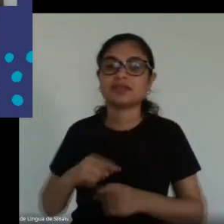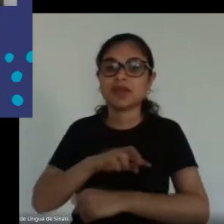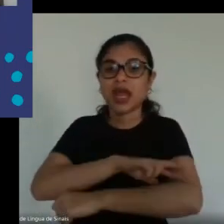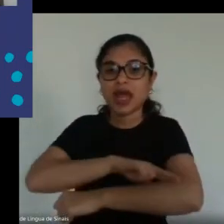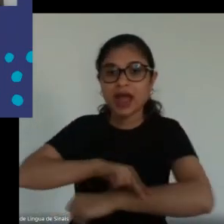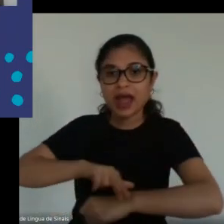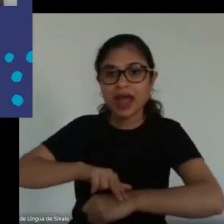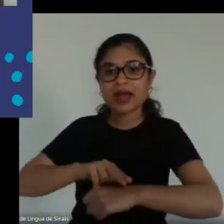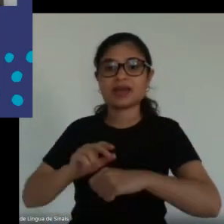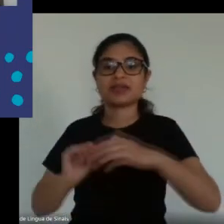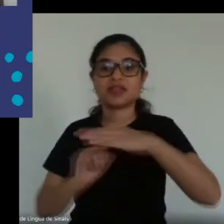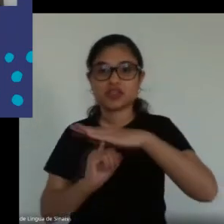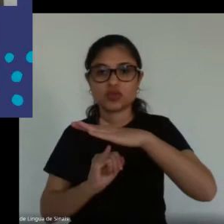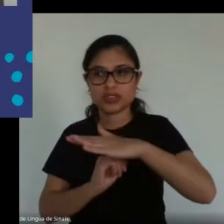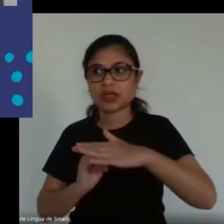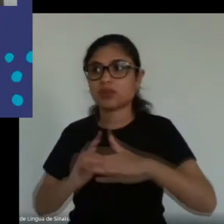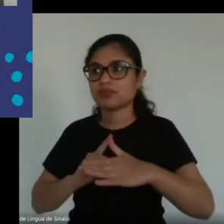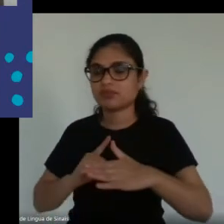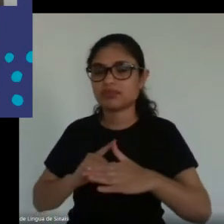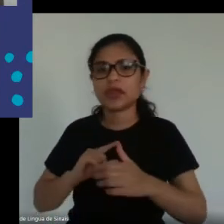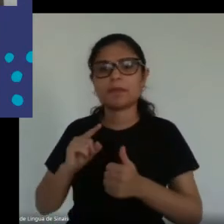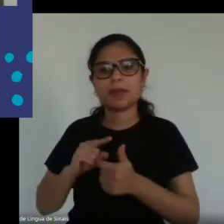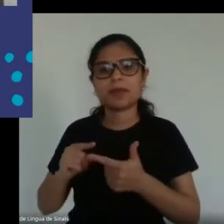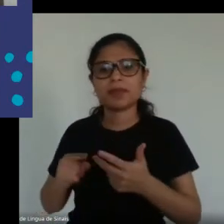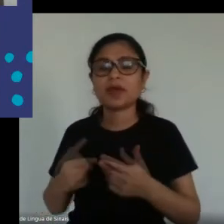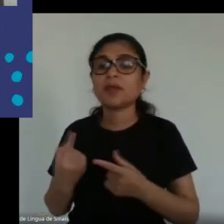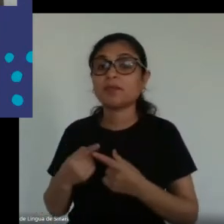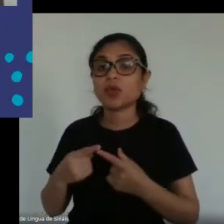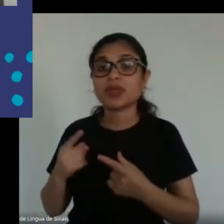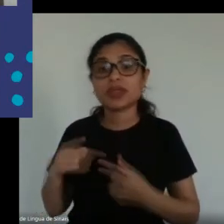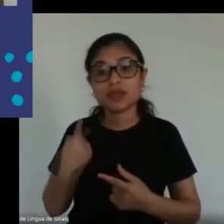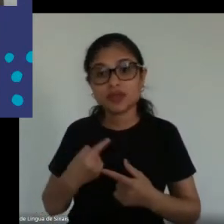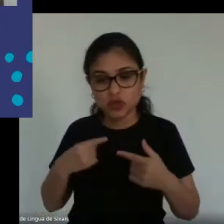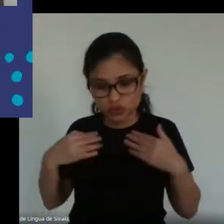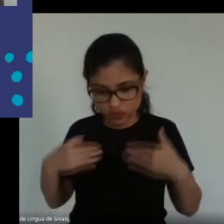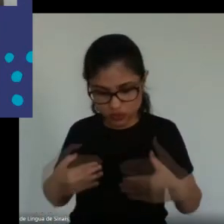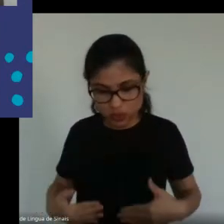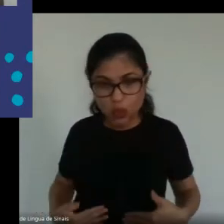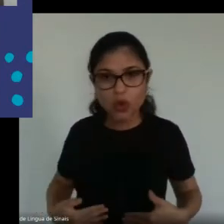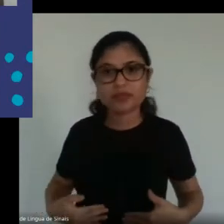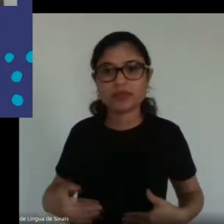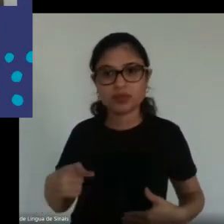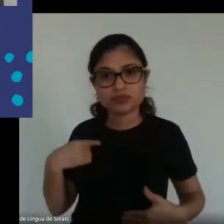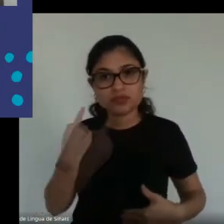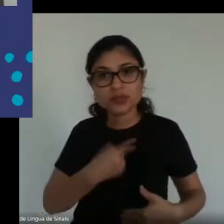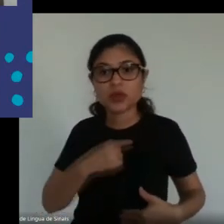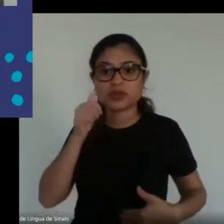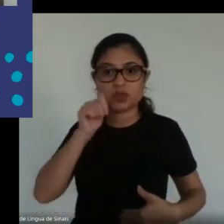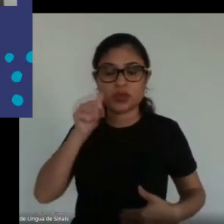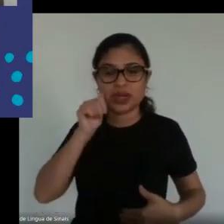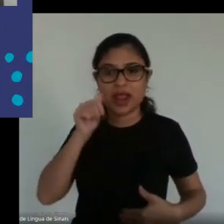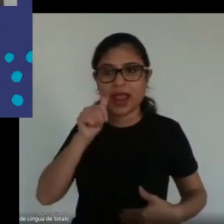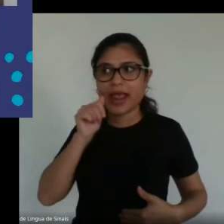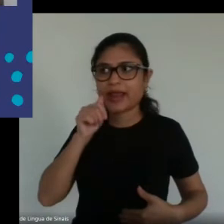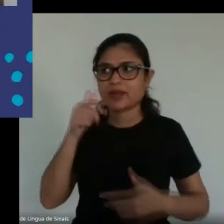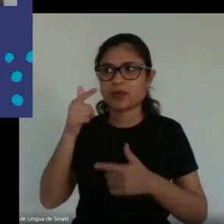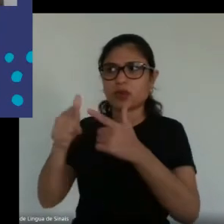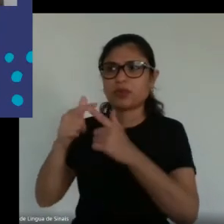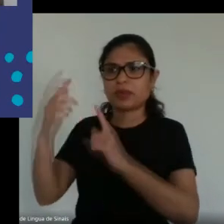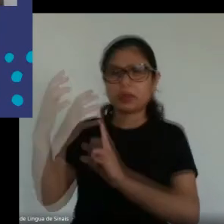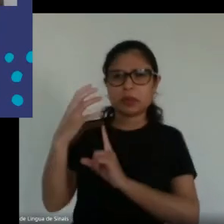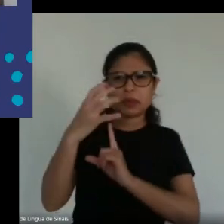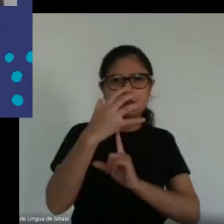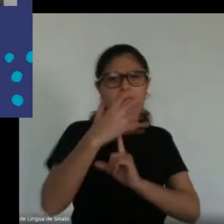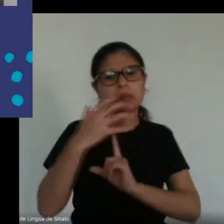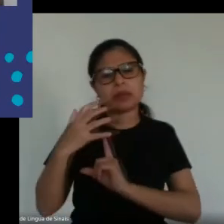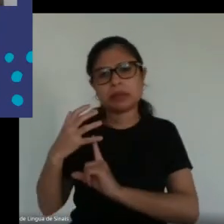das instituições, porque é aqui, ó, é no nosso corpo, é em nós mulheres que a coisa está batendo. Não é no